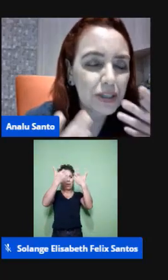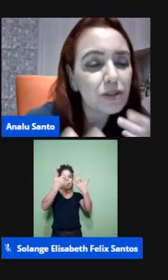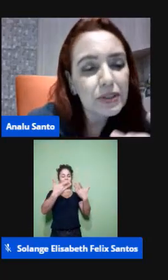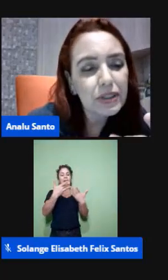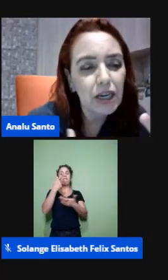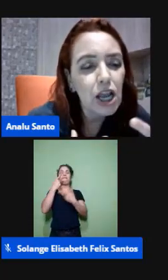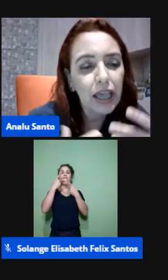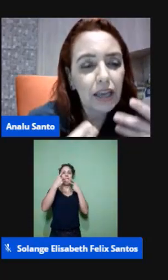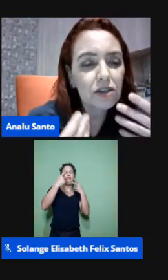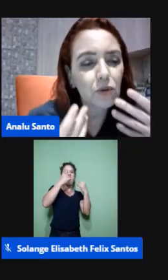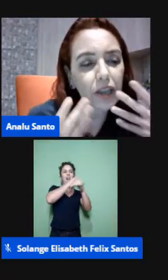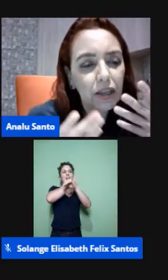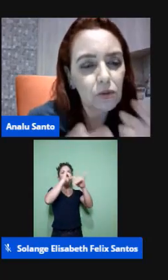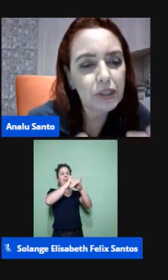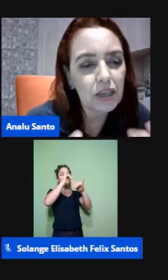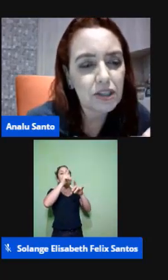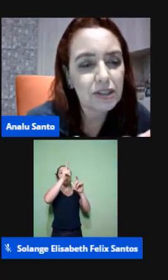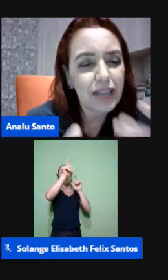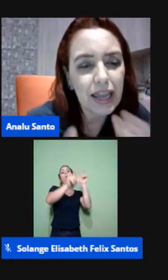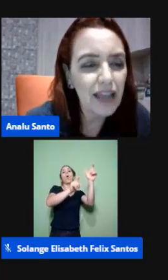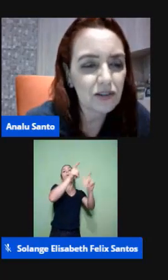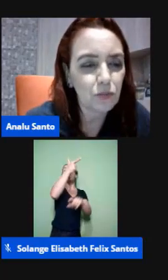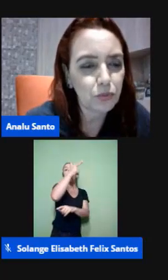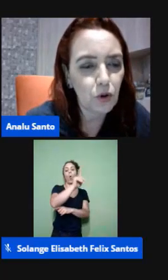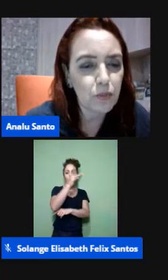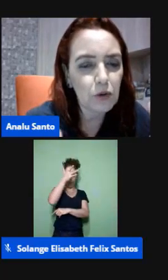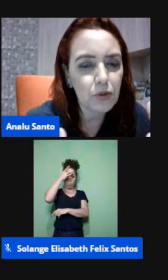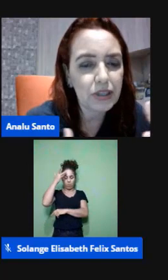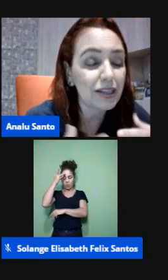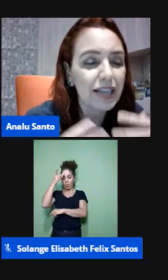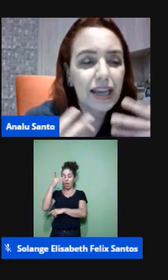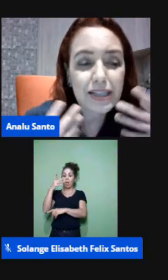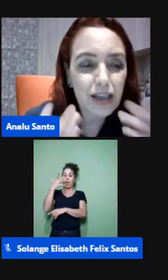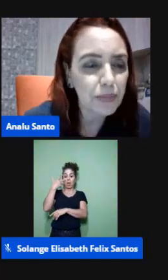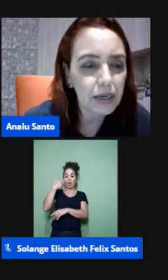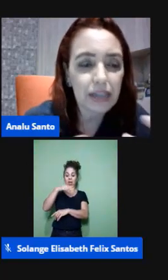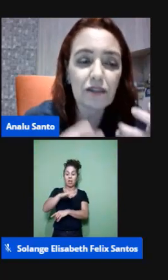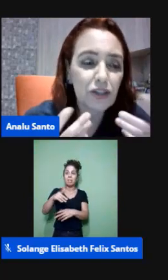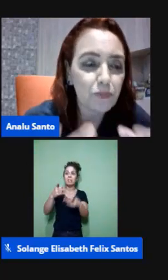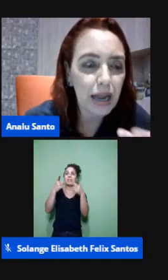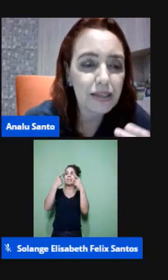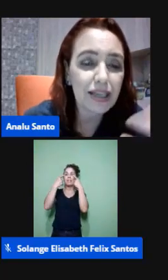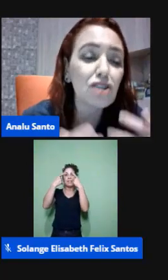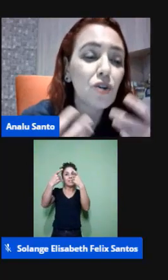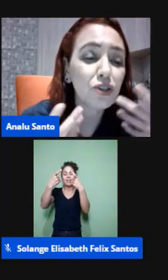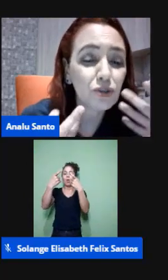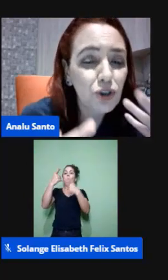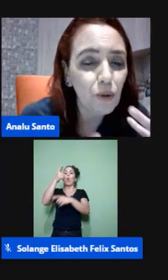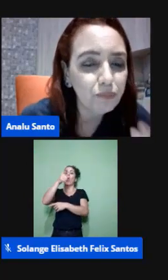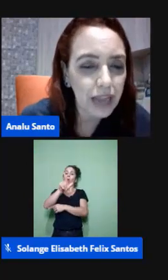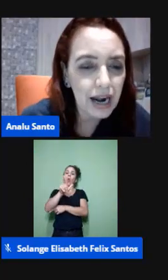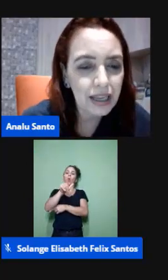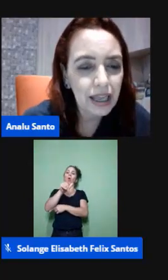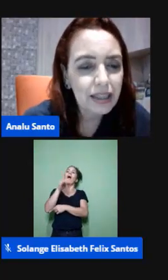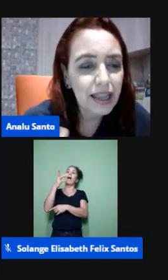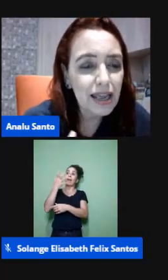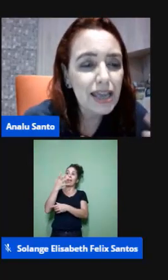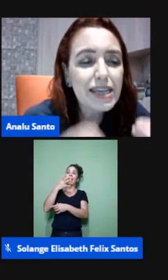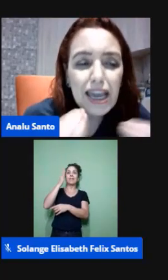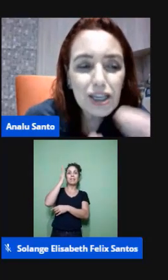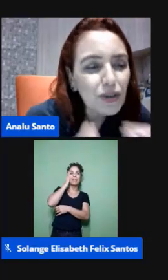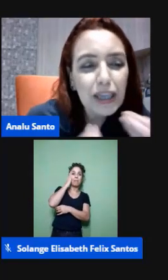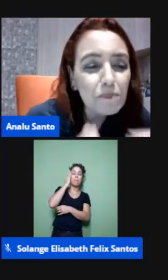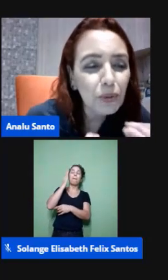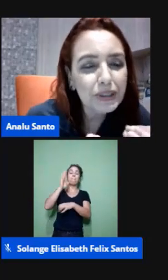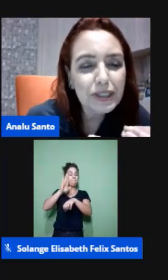crianças precisam ser, quando elas se interessam por alguma coisa, elas querem saber cada vez mais e elas gostam de contar, né?